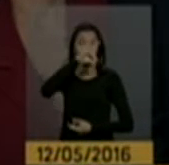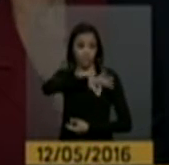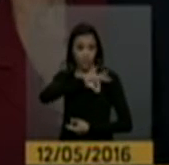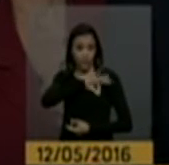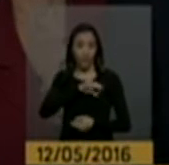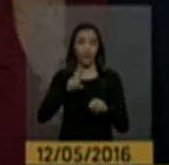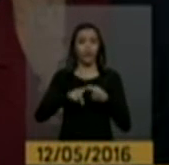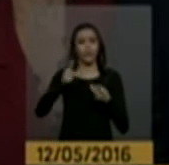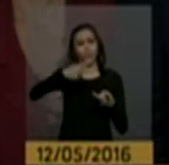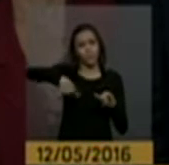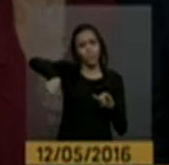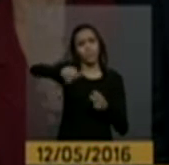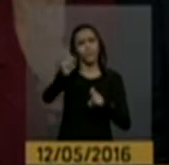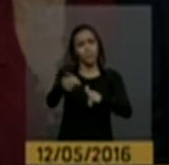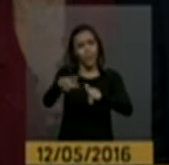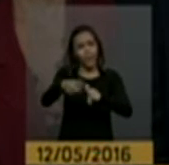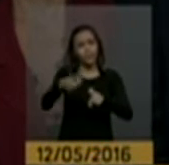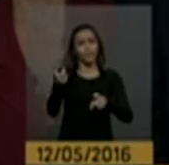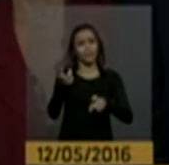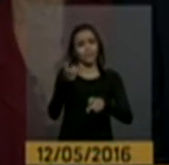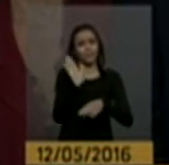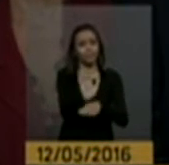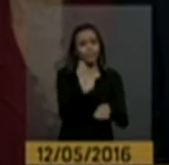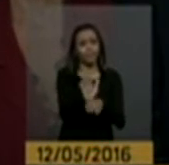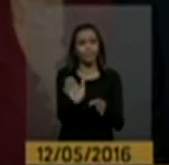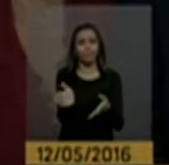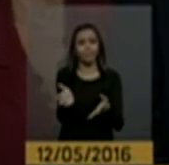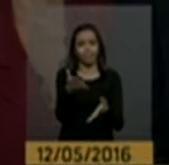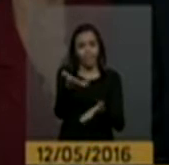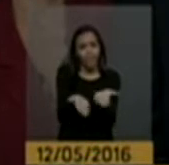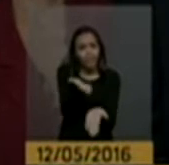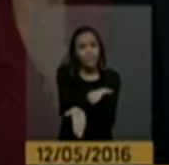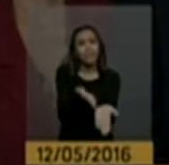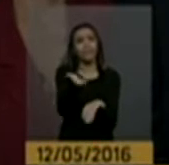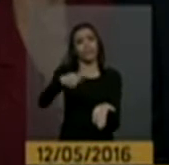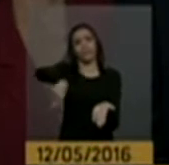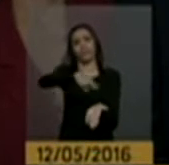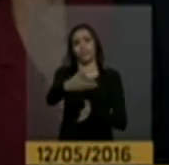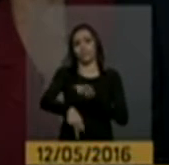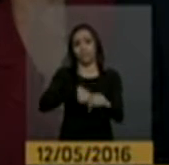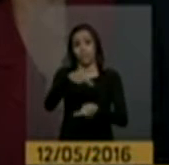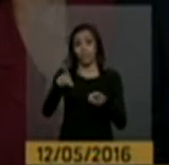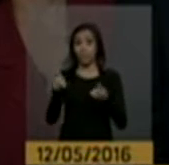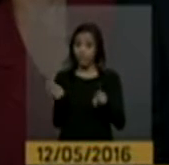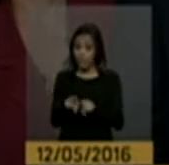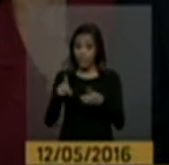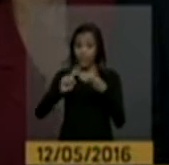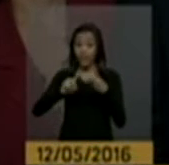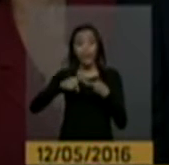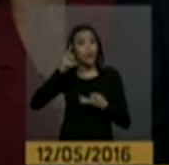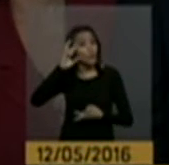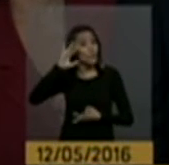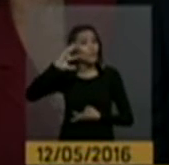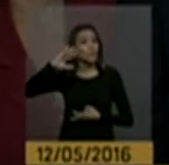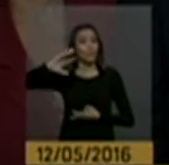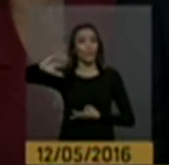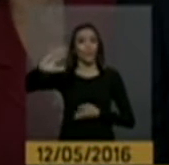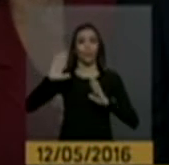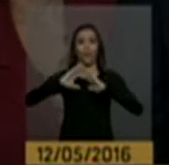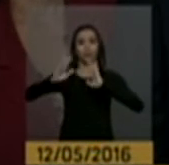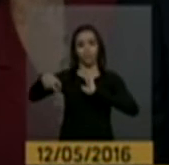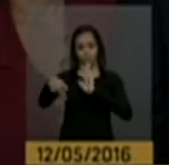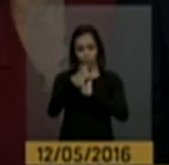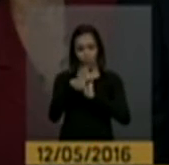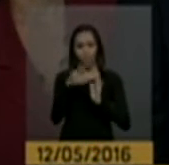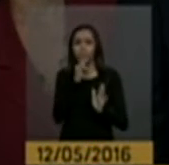médicos atendendo a população, a realização do sonho da casa própria,